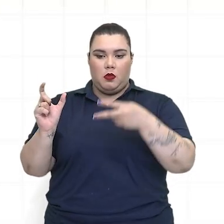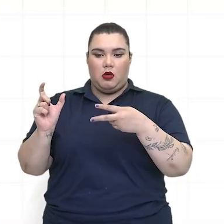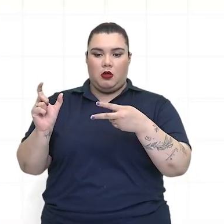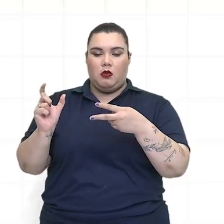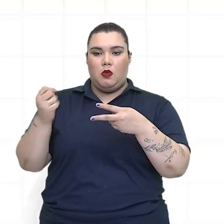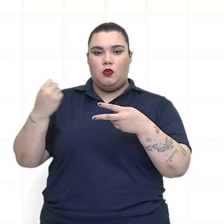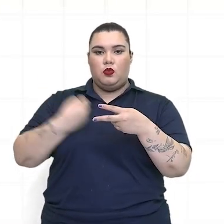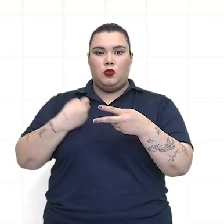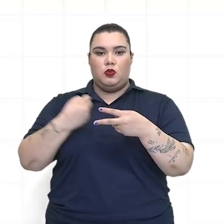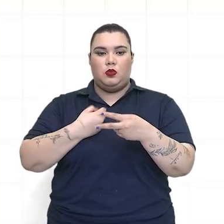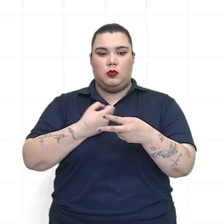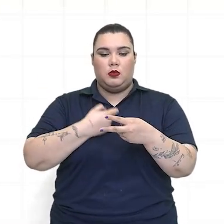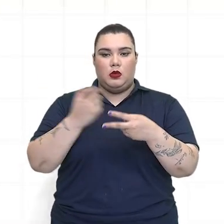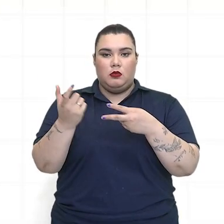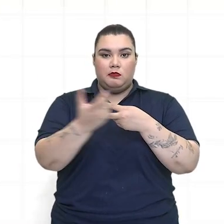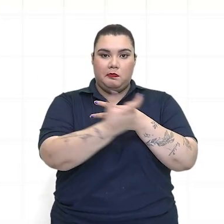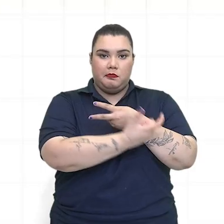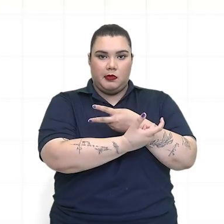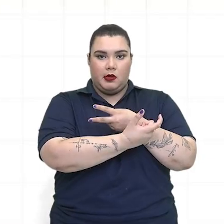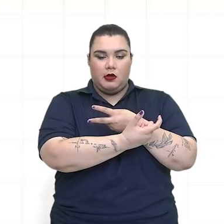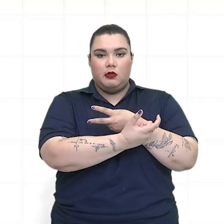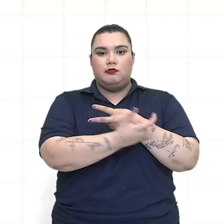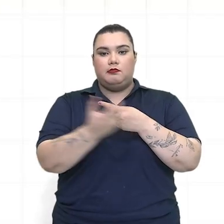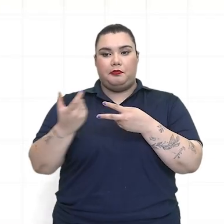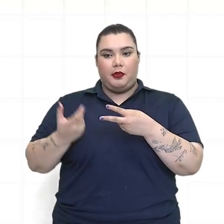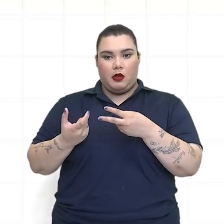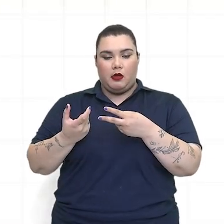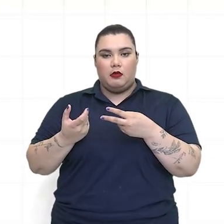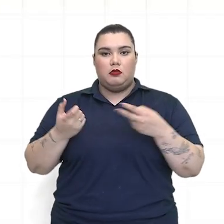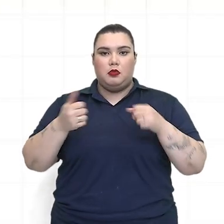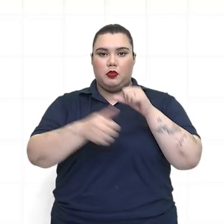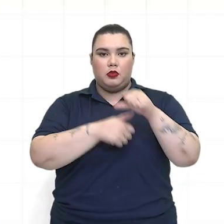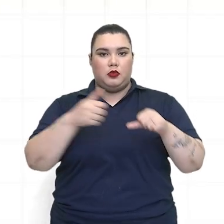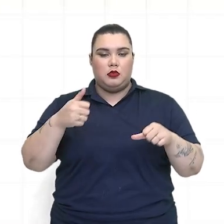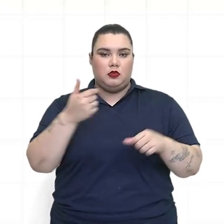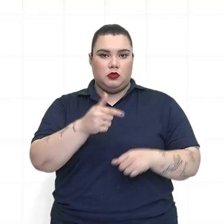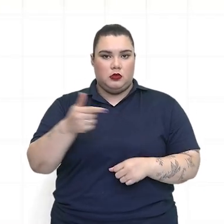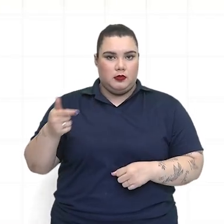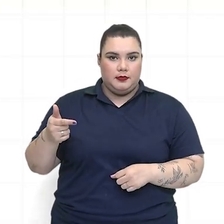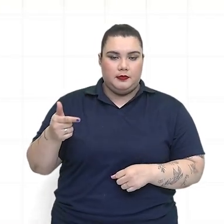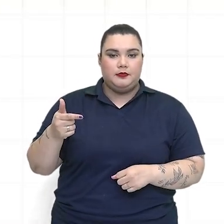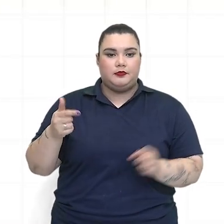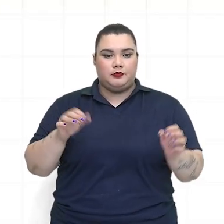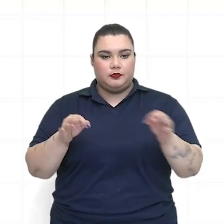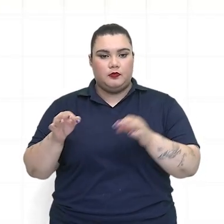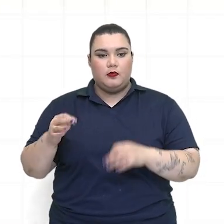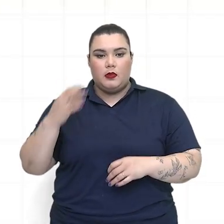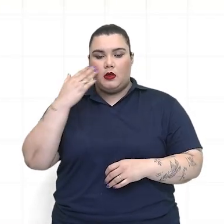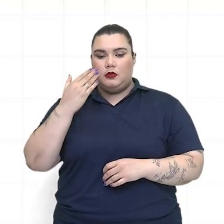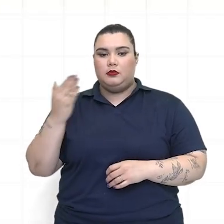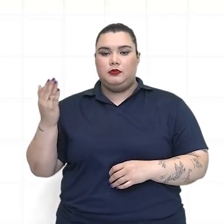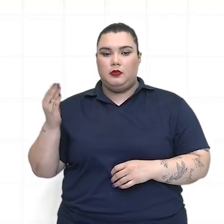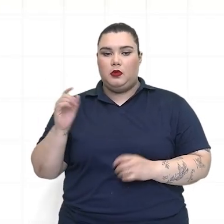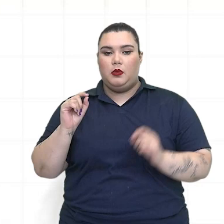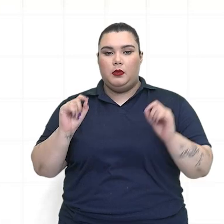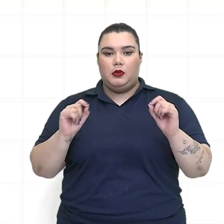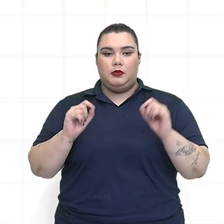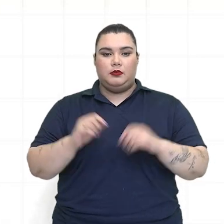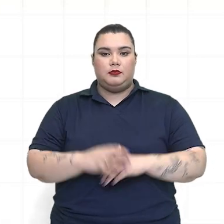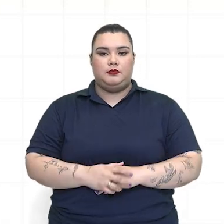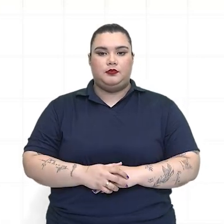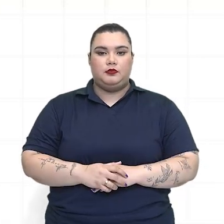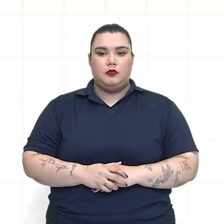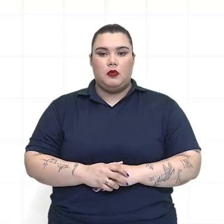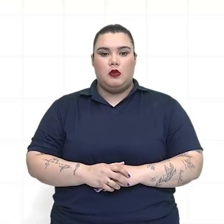e acrescenta esse mesmo valor no outro lado, você não altera o valor da igualdade. Então, olha só, a ideia aqui é